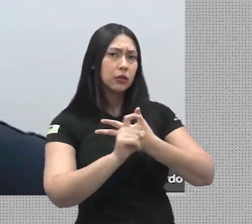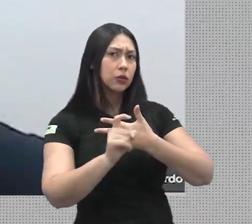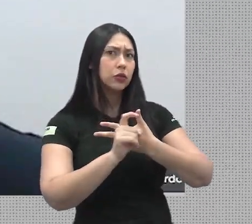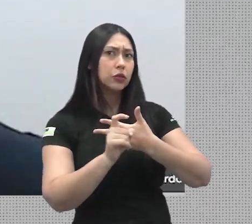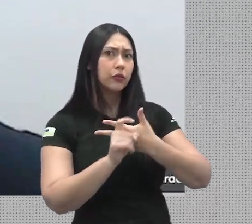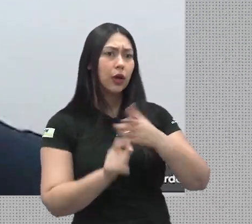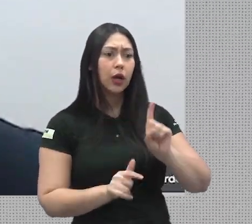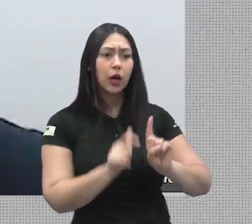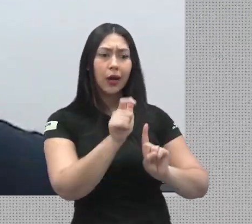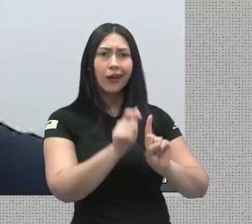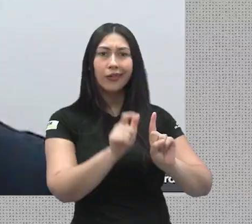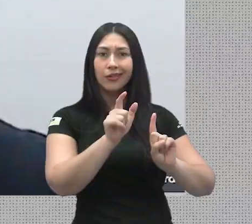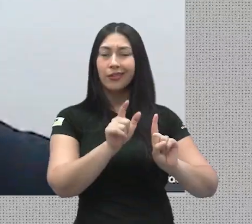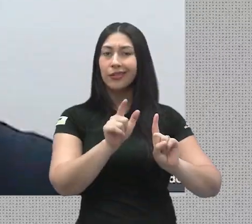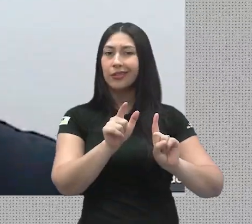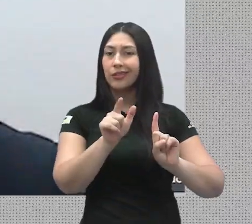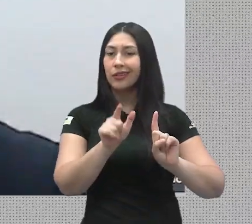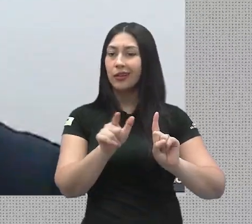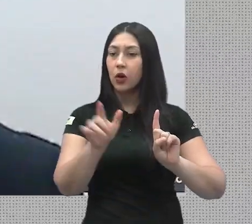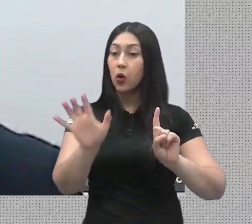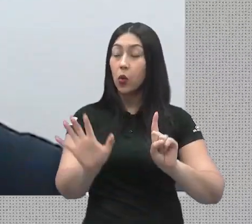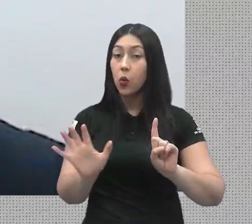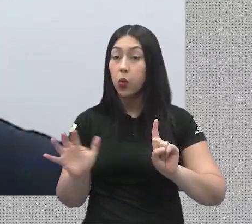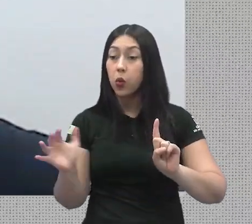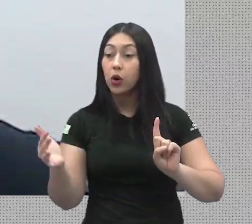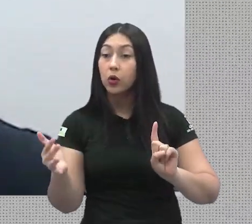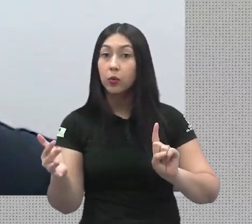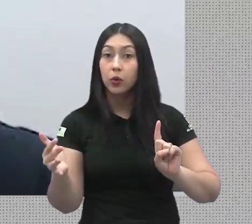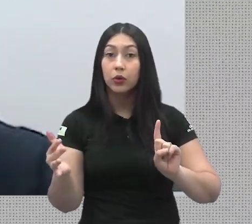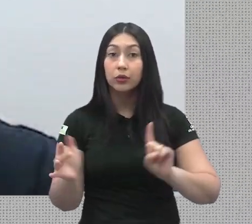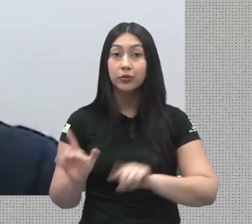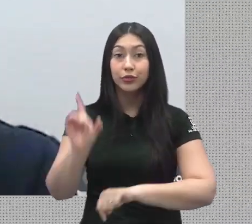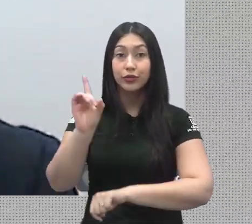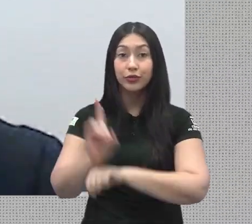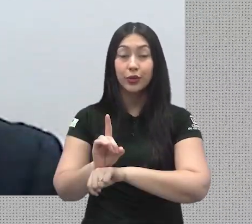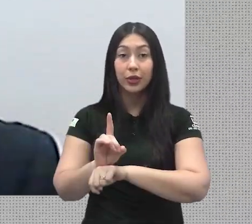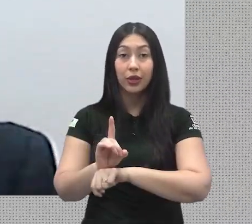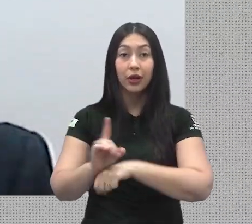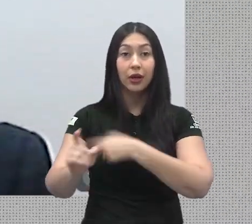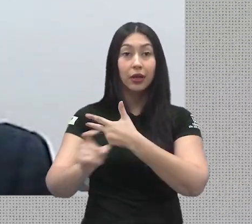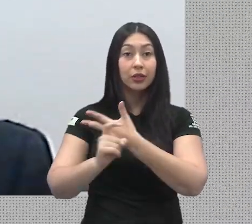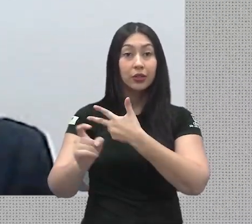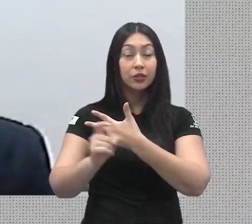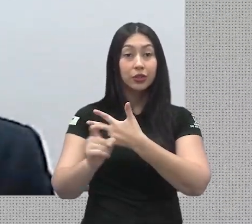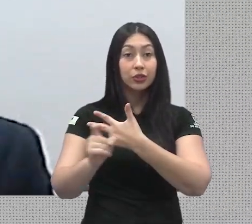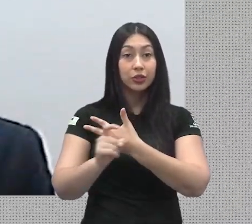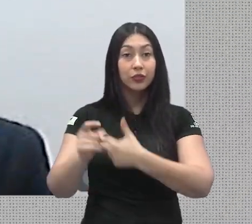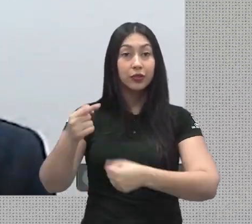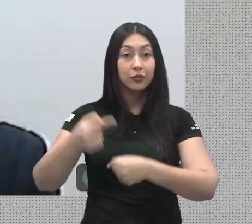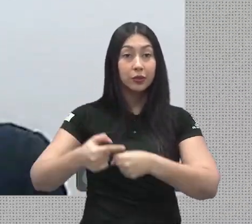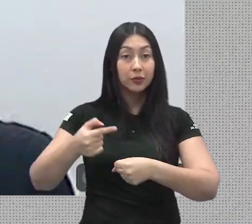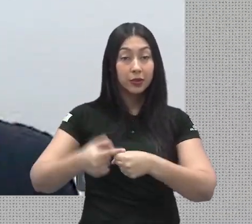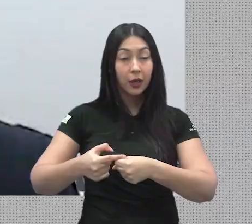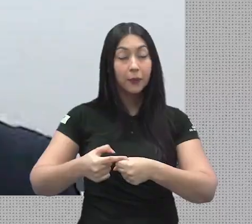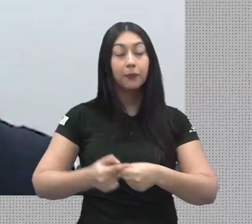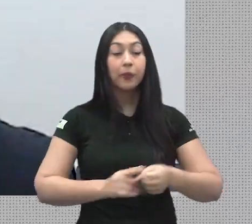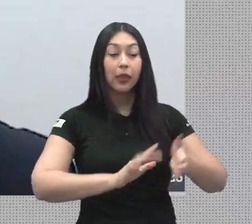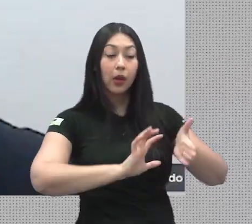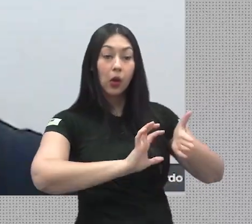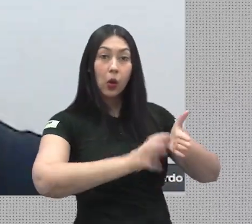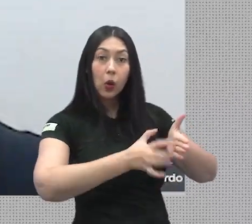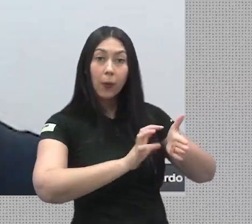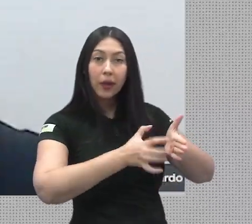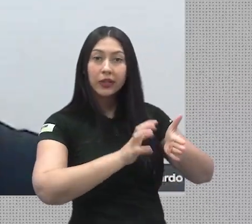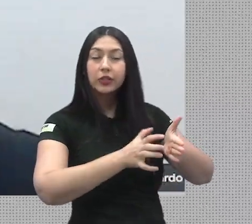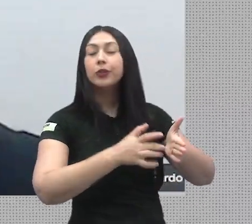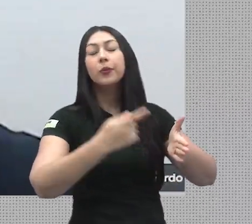né? É ele que coordena esse colegiado, essa diretoria executiva municipal. E o partido,